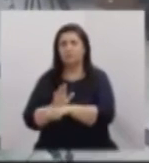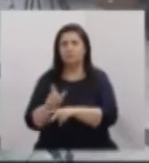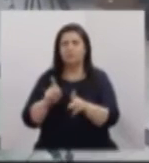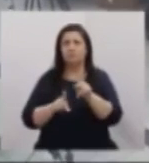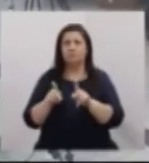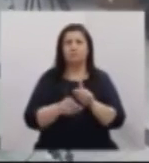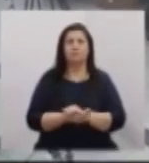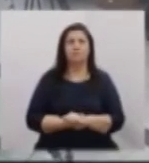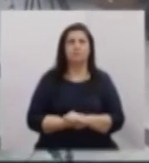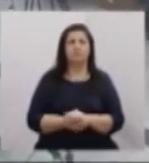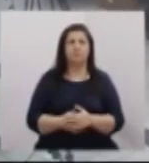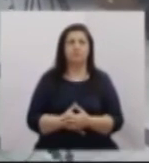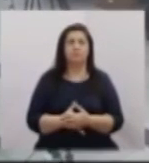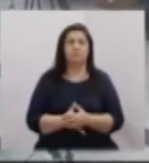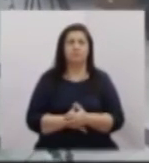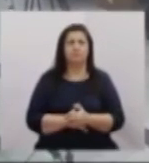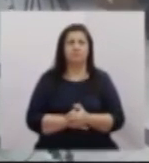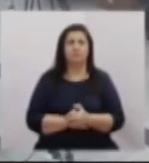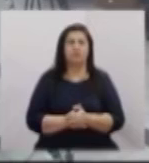emendas foram destinadas.